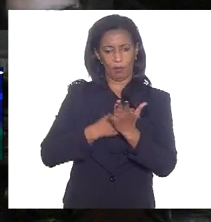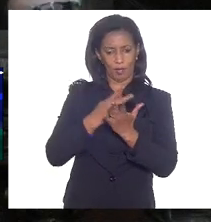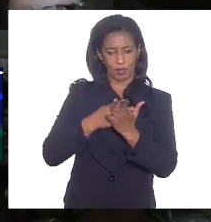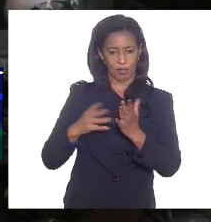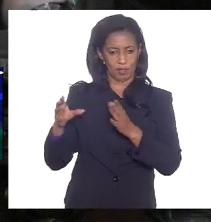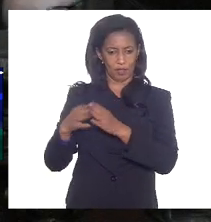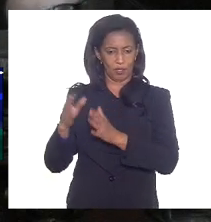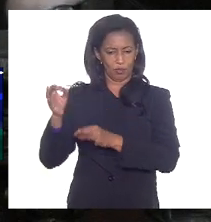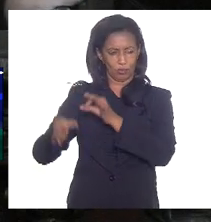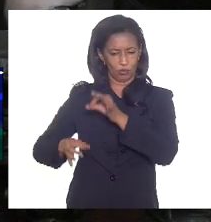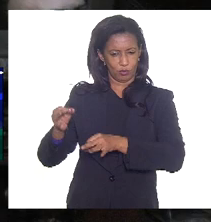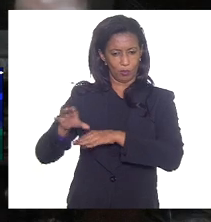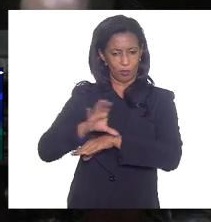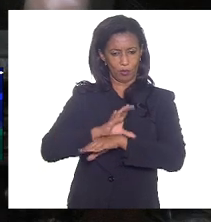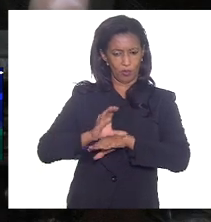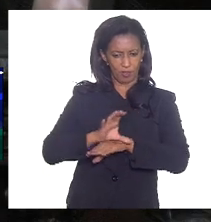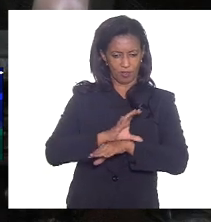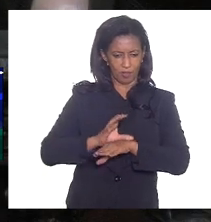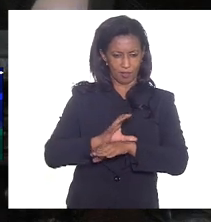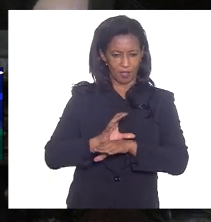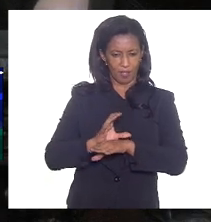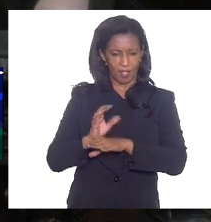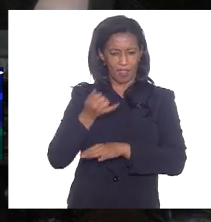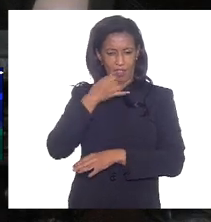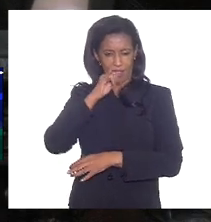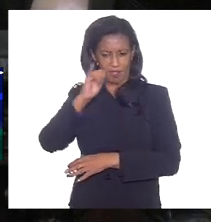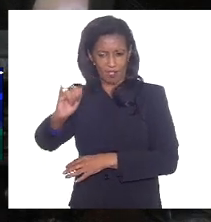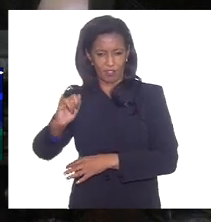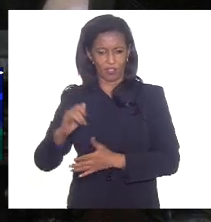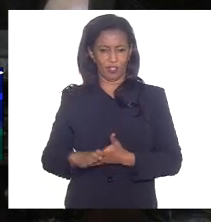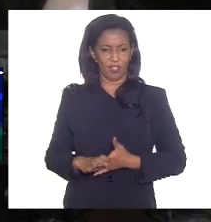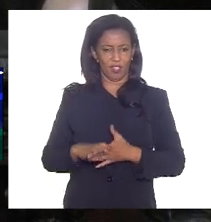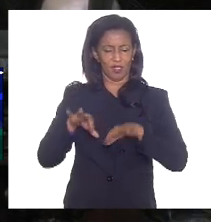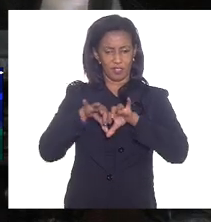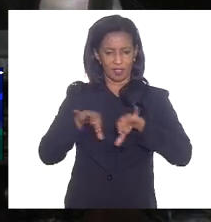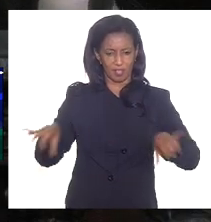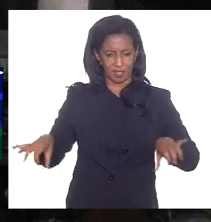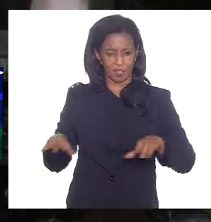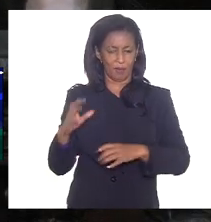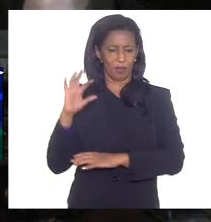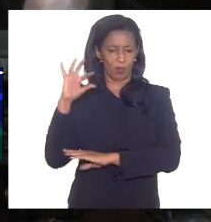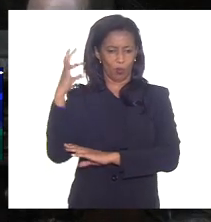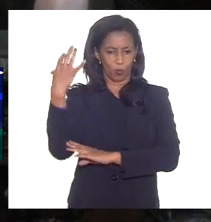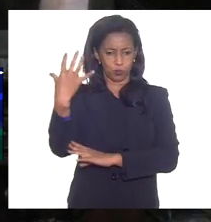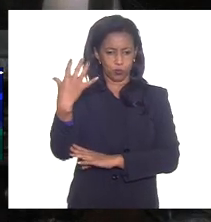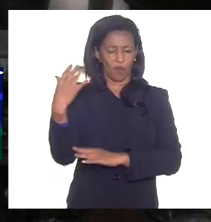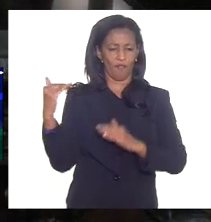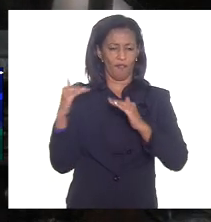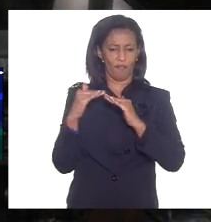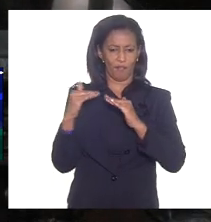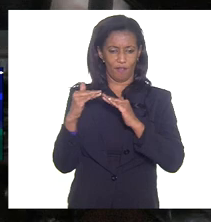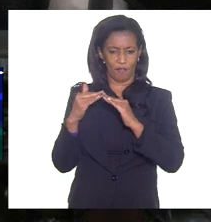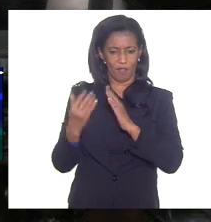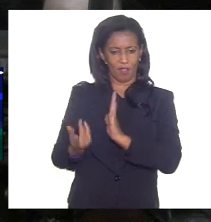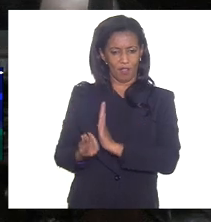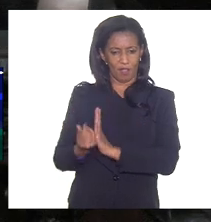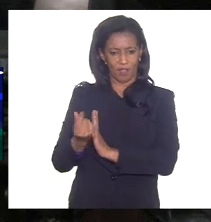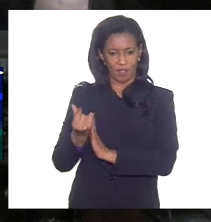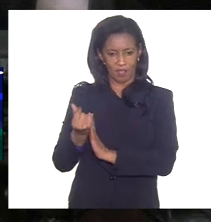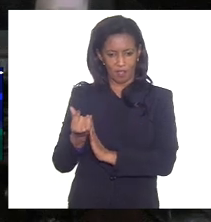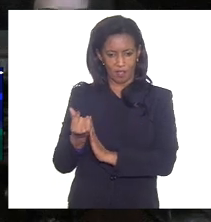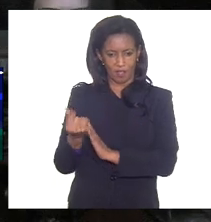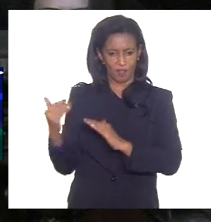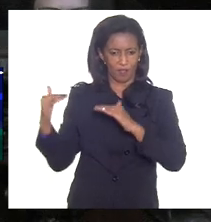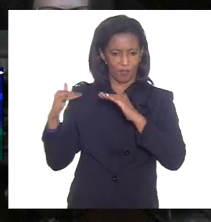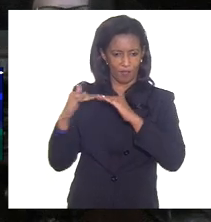das comissões. Constituição de Justiça pela condicionalidade. Minas de Energia, favorável. Saneamento Ambiental, favorável. De Economia e Indústria e Comércio, favorável. De Orçamento, Finanças, Fiscalização Financeira